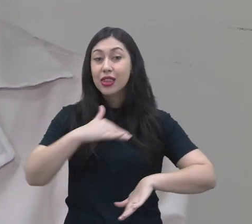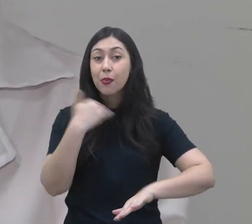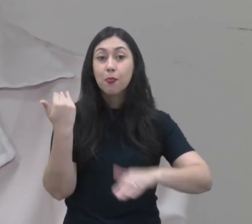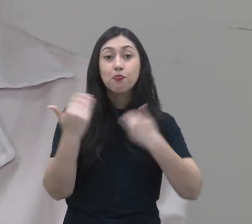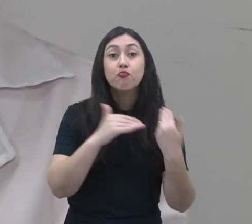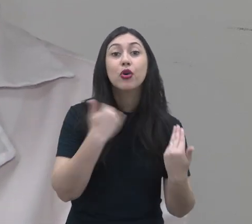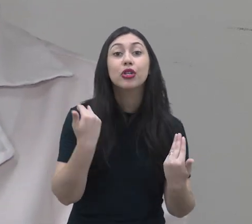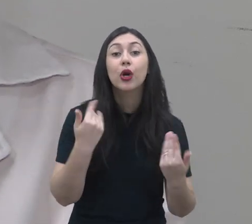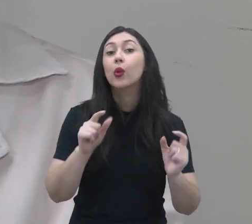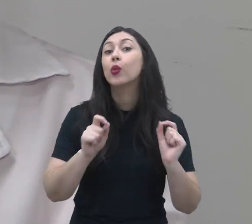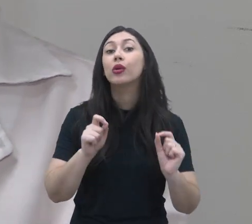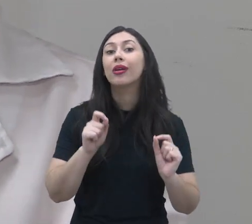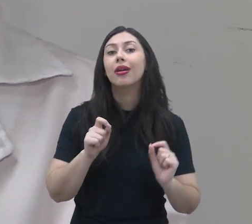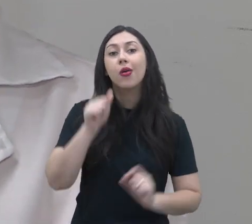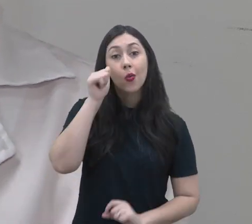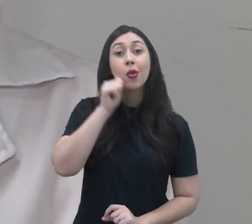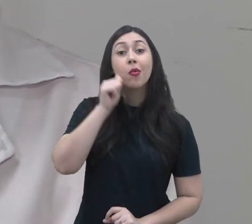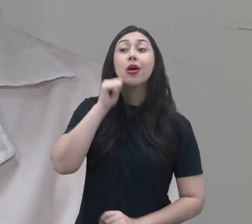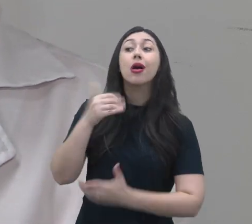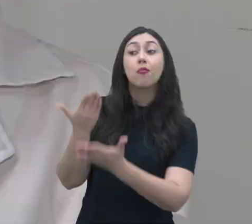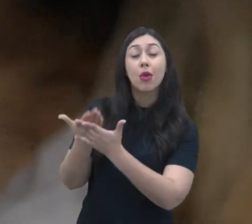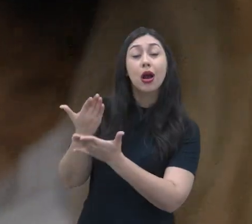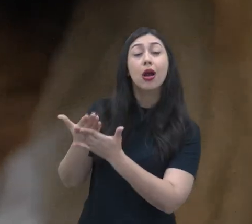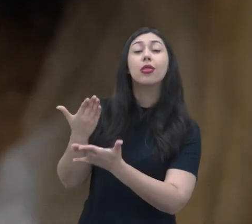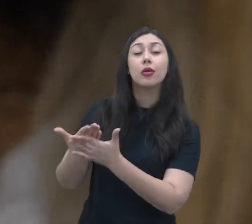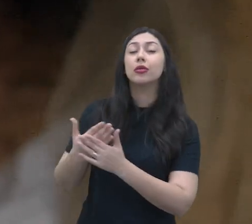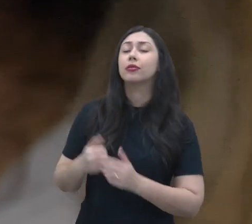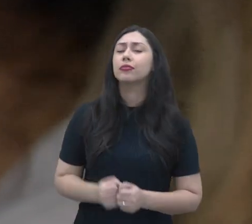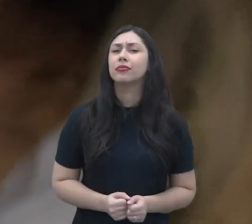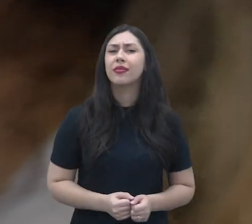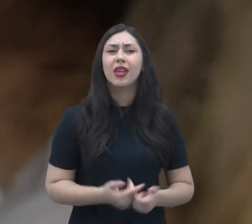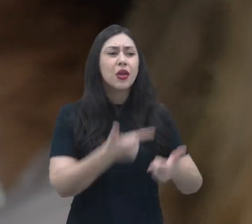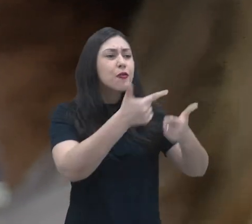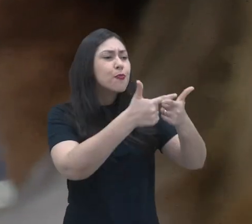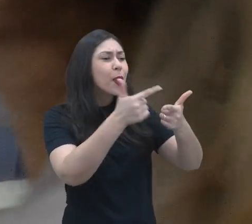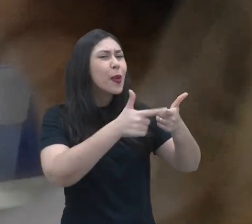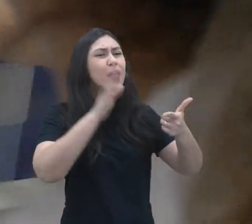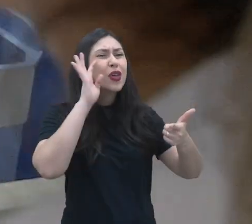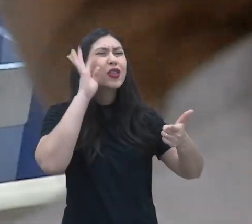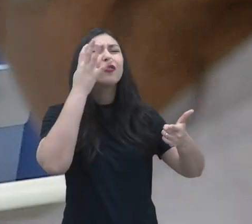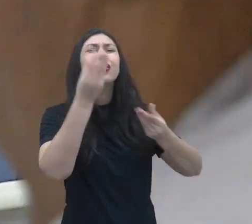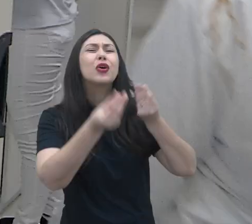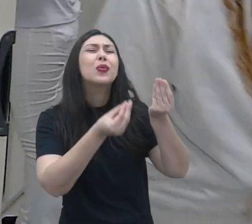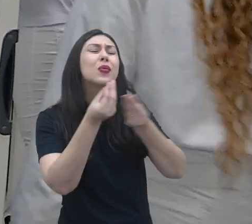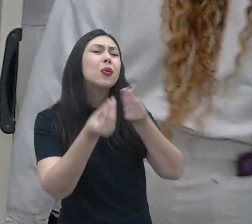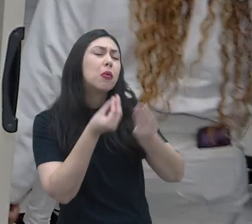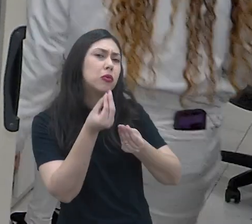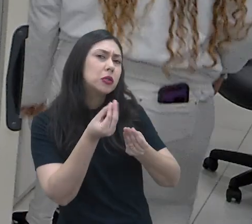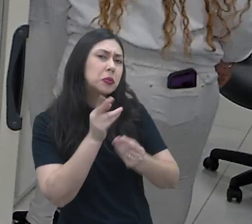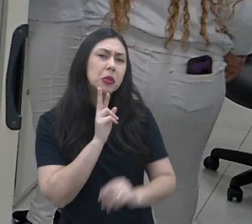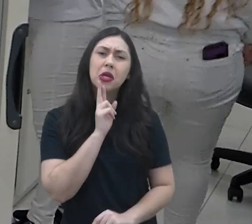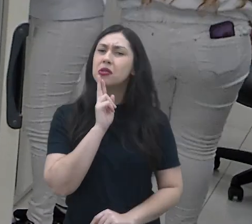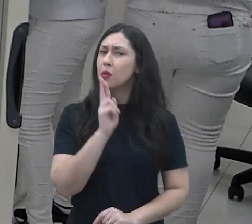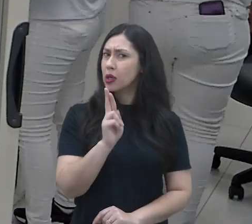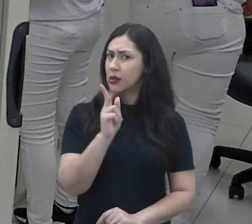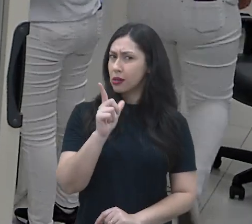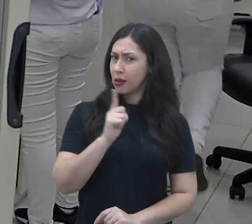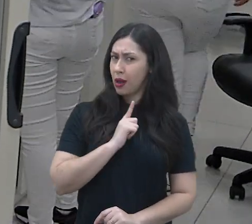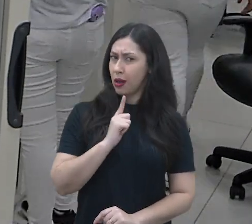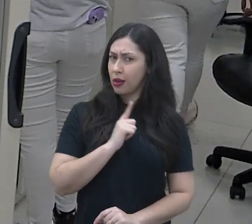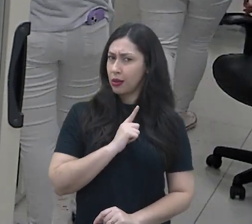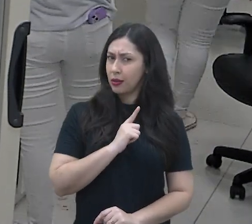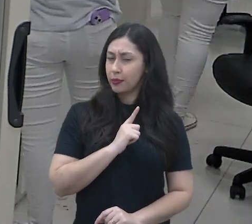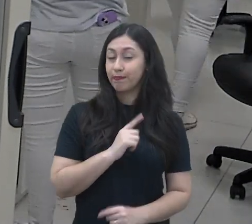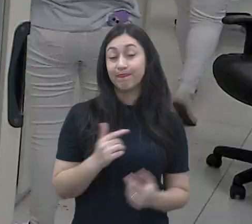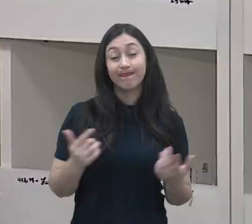infantil no mundo é a mulher escolarizada. E o que resolveria os problemas do SUS? Será que existe uma resposta para